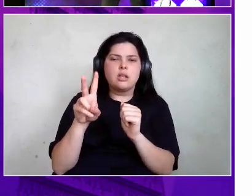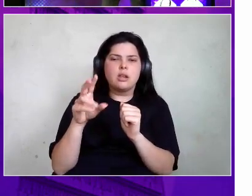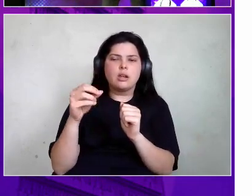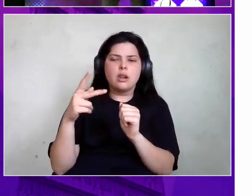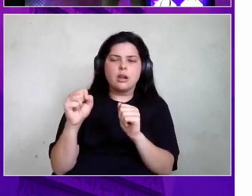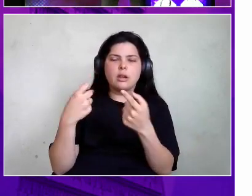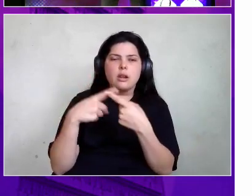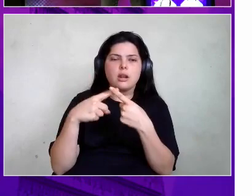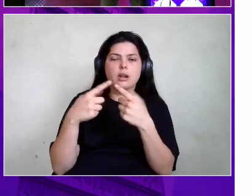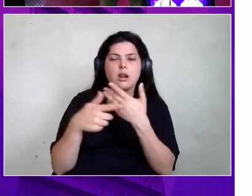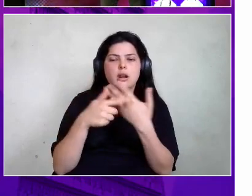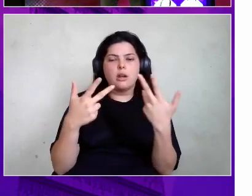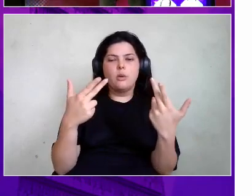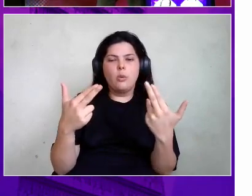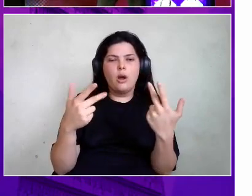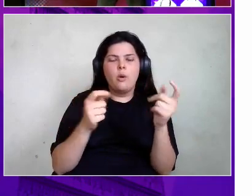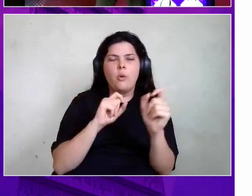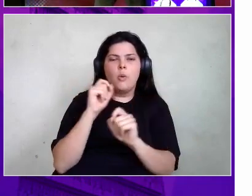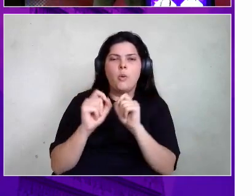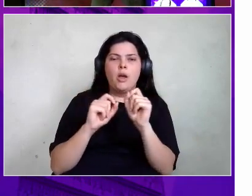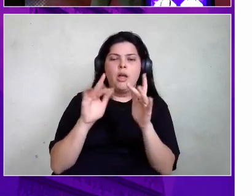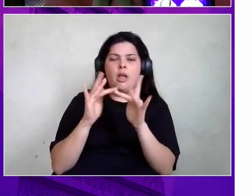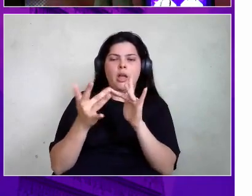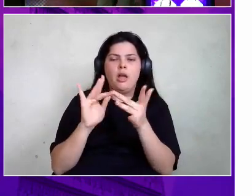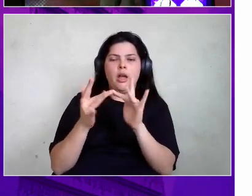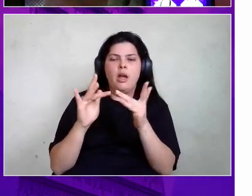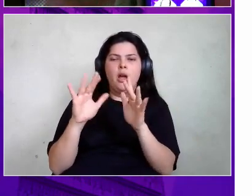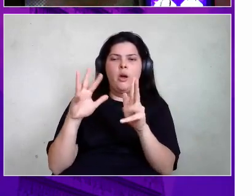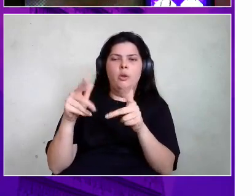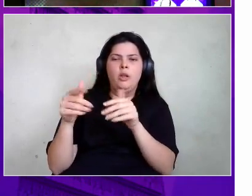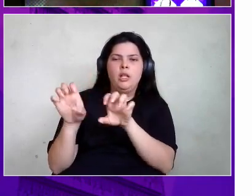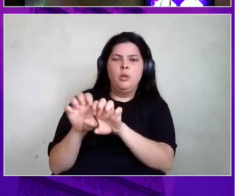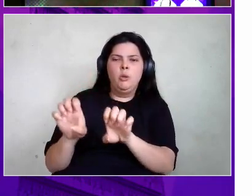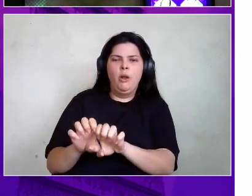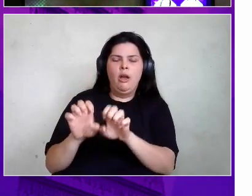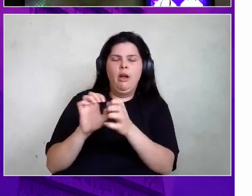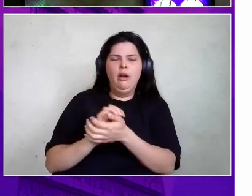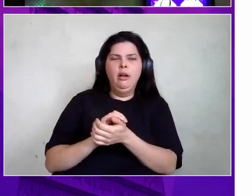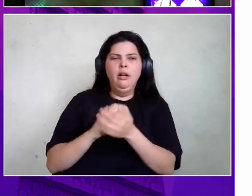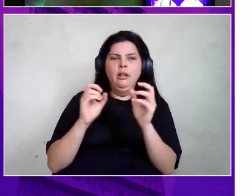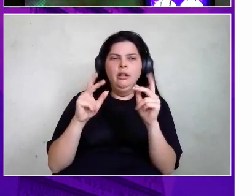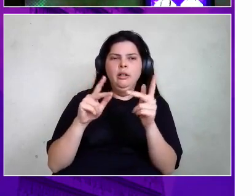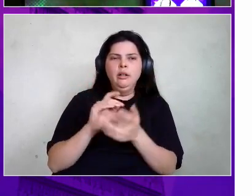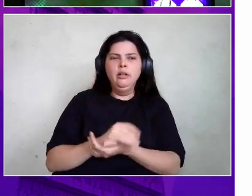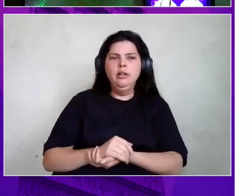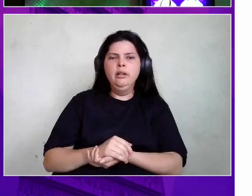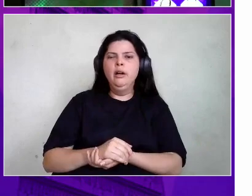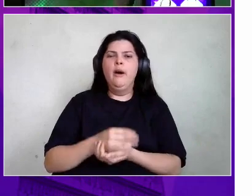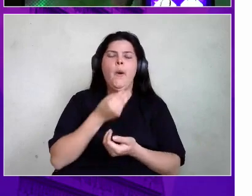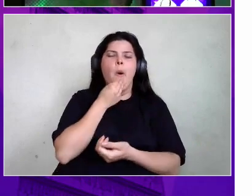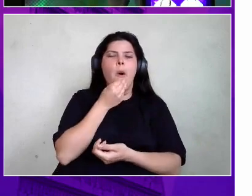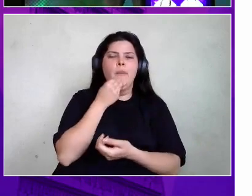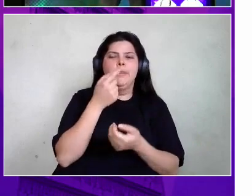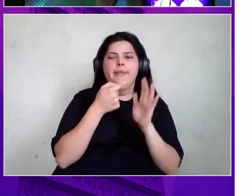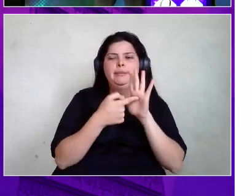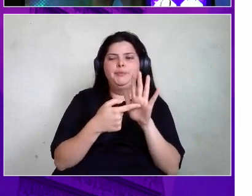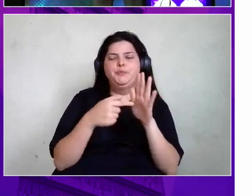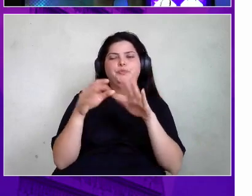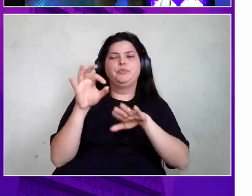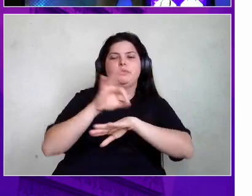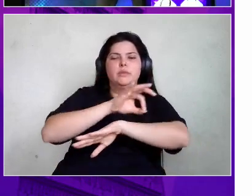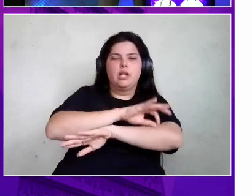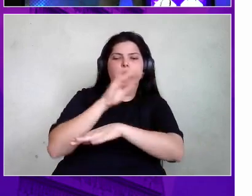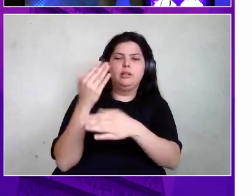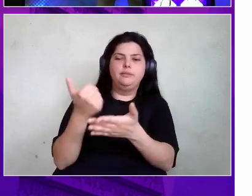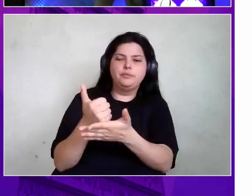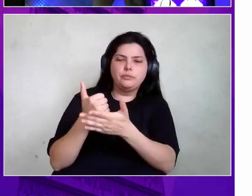papel de interfacear com toda a questão de infraestrutura, certo? E aí, claro, contando com a ajuda de arquitetos e dev sênios, isso não